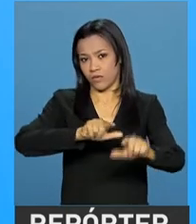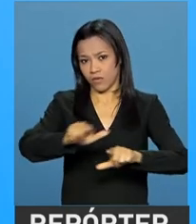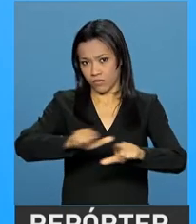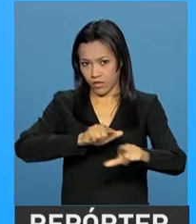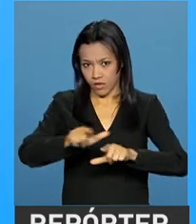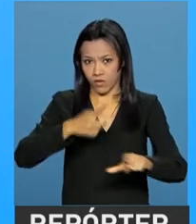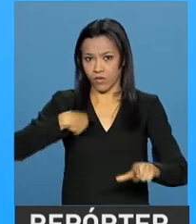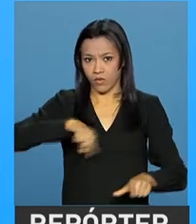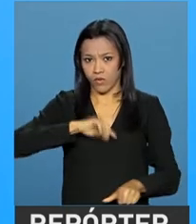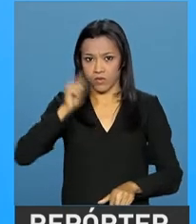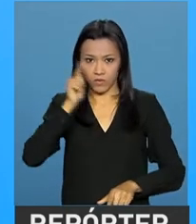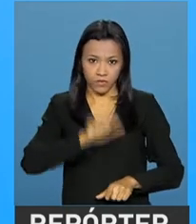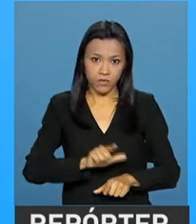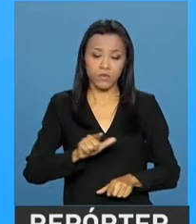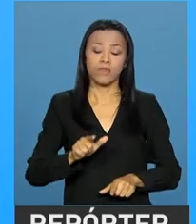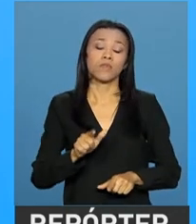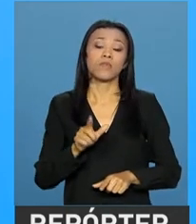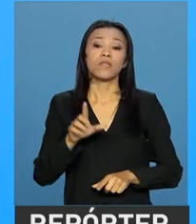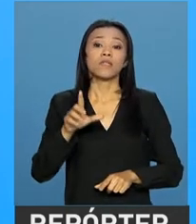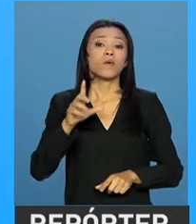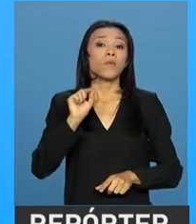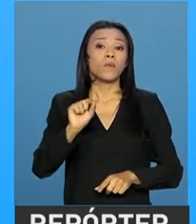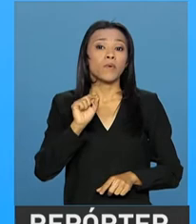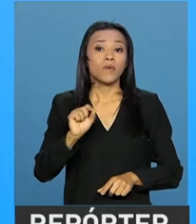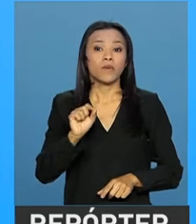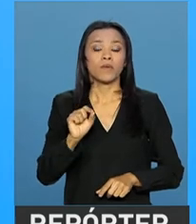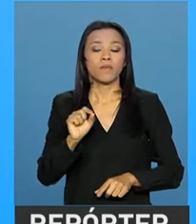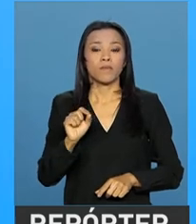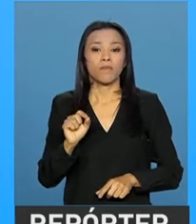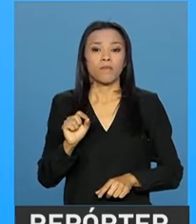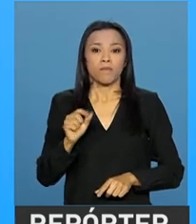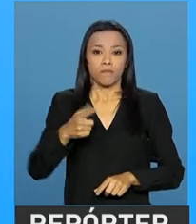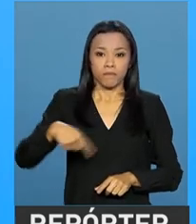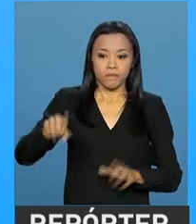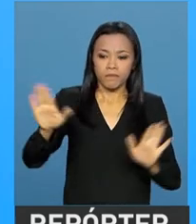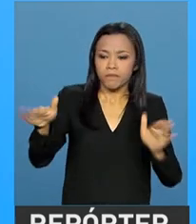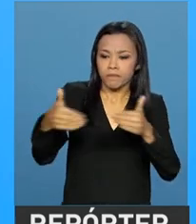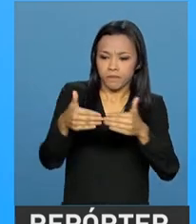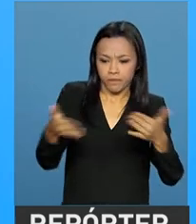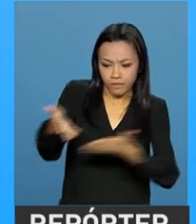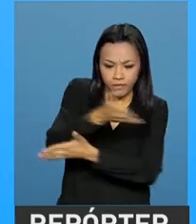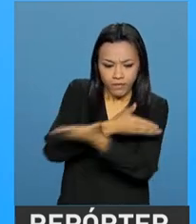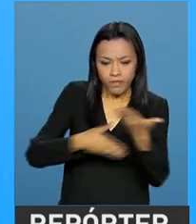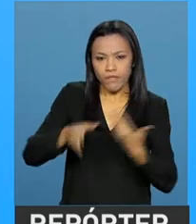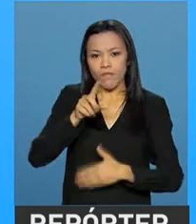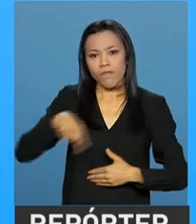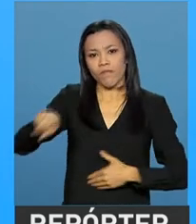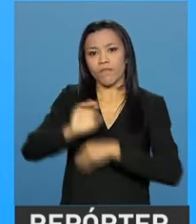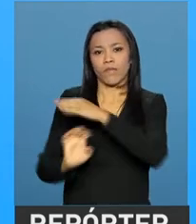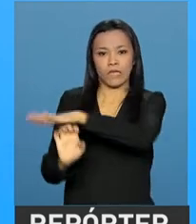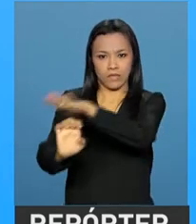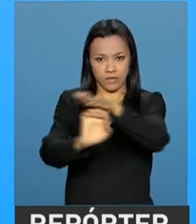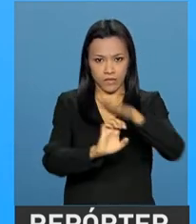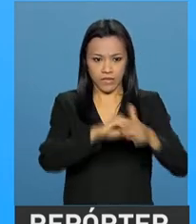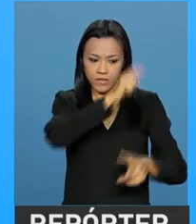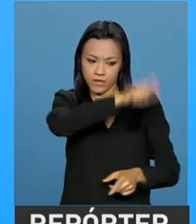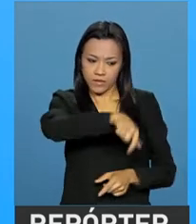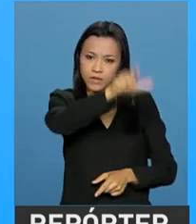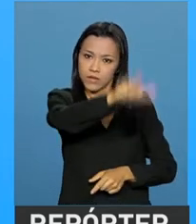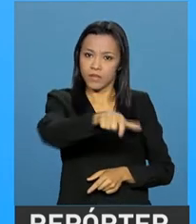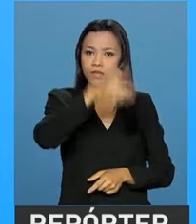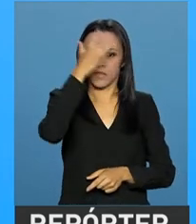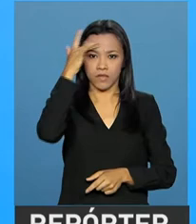nós damos mais previsibilidade às relações de trabalho e portanto desbloqueamos